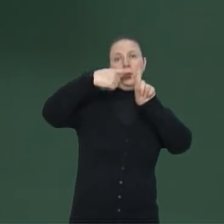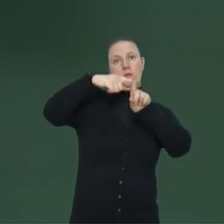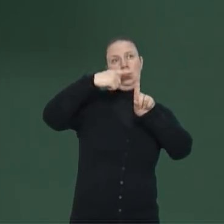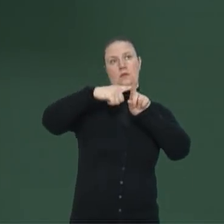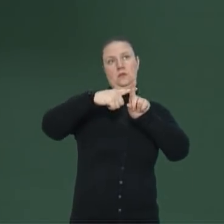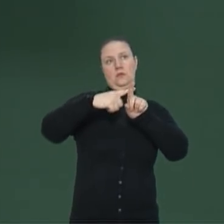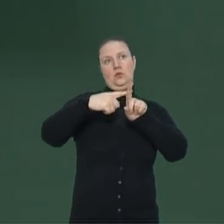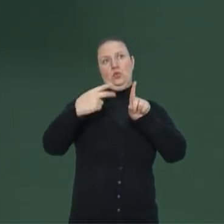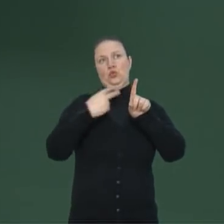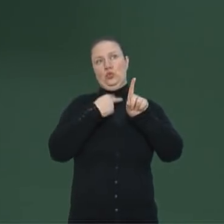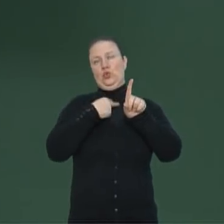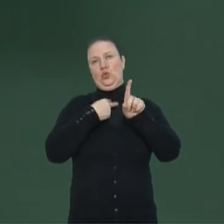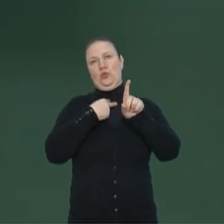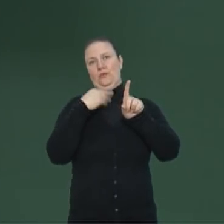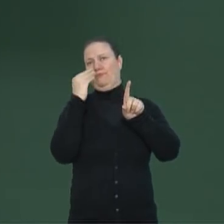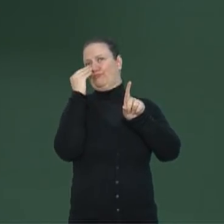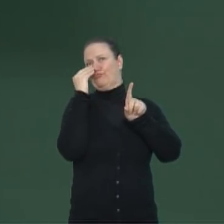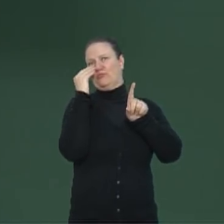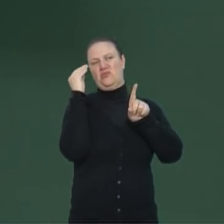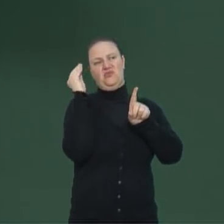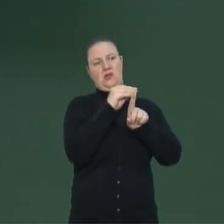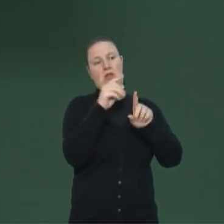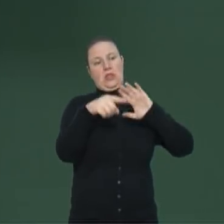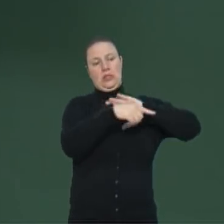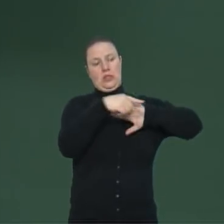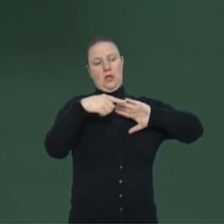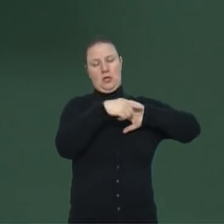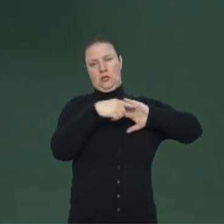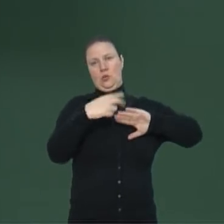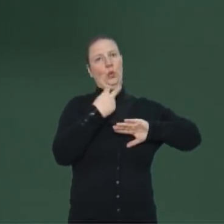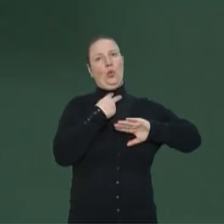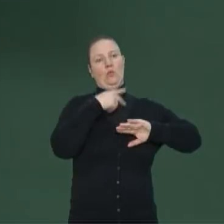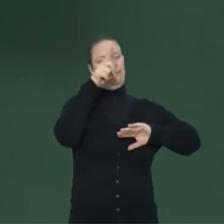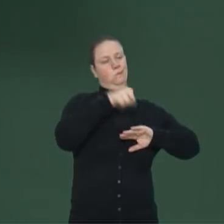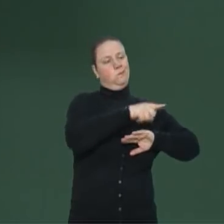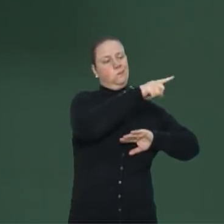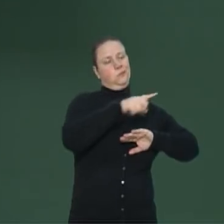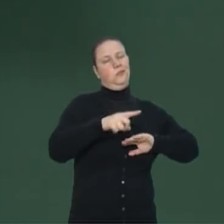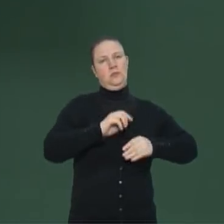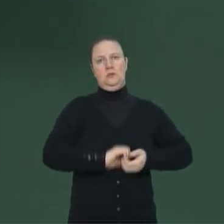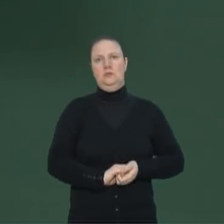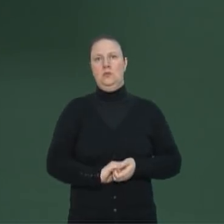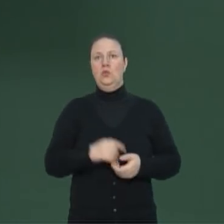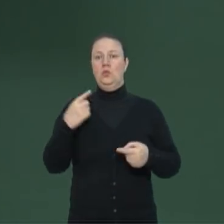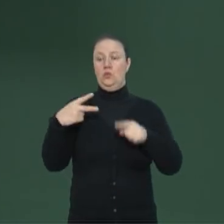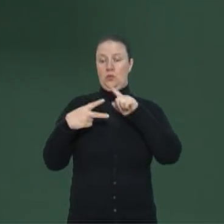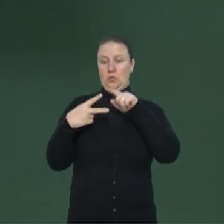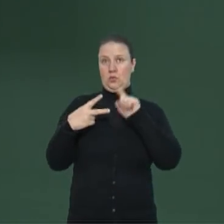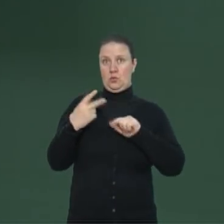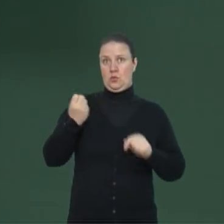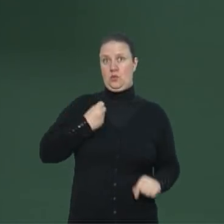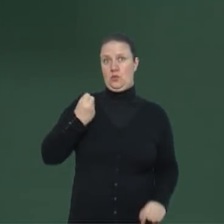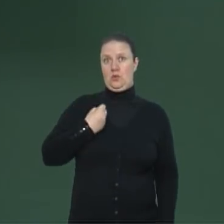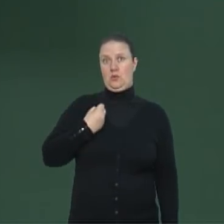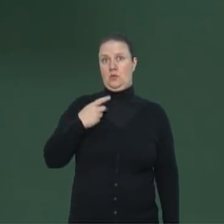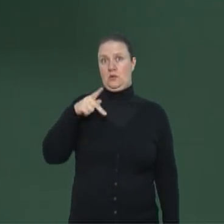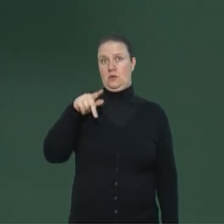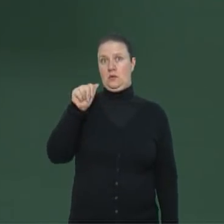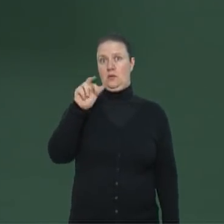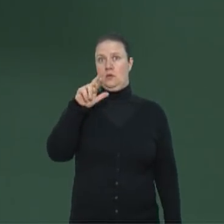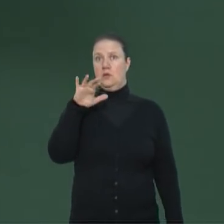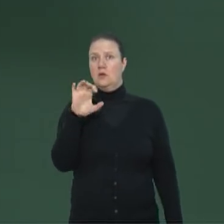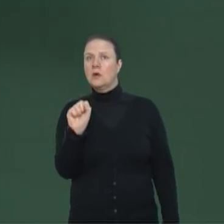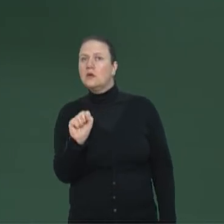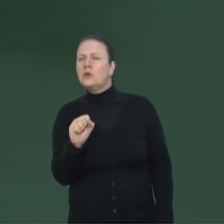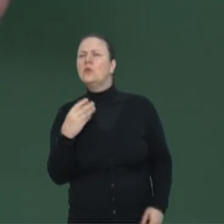descarto aquele que é negativo, né? Ou seja, o resultado para mim é 10. Então, quais são os dois números pares consecutivos?